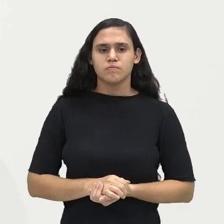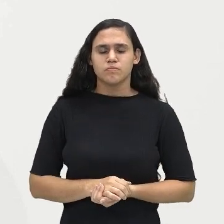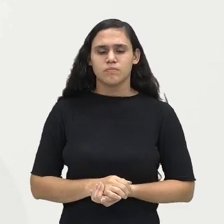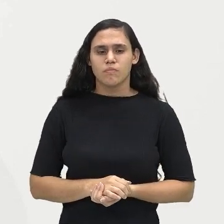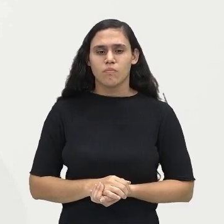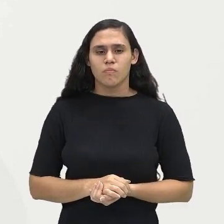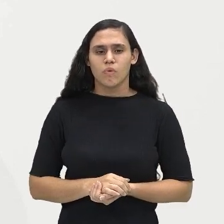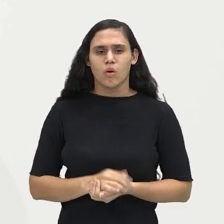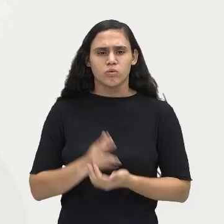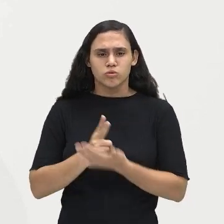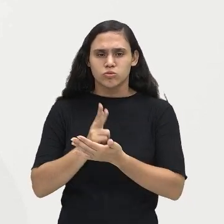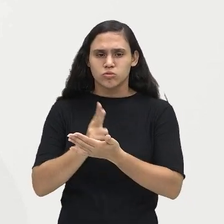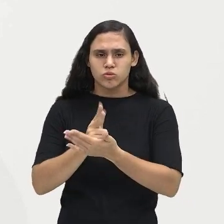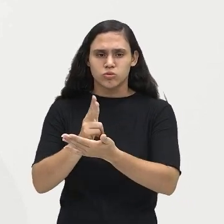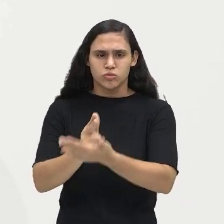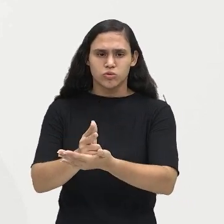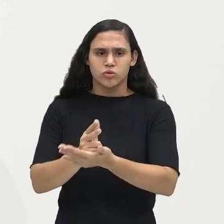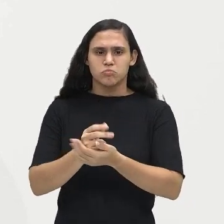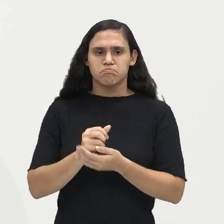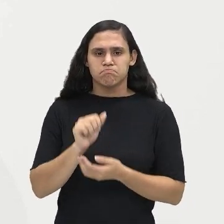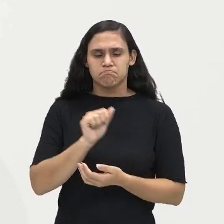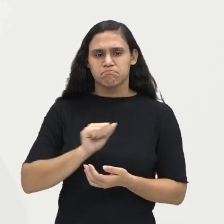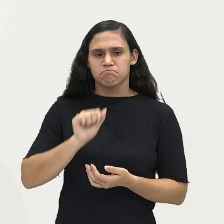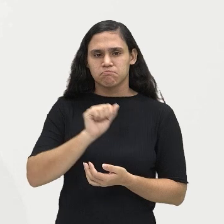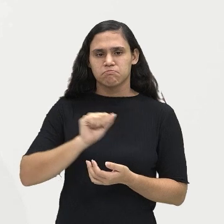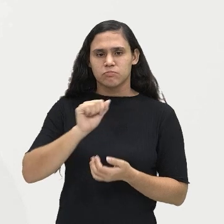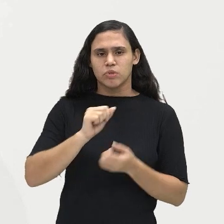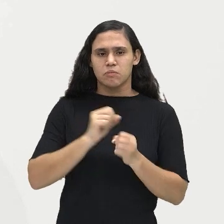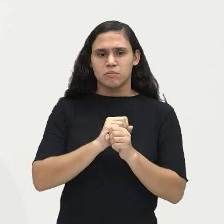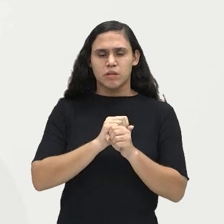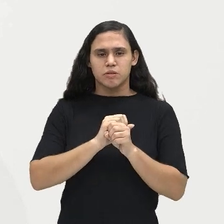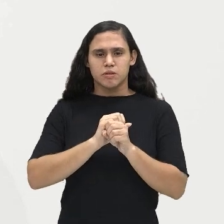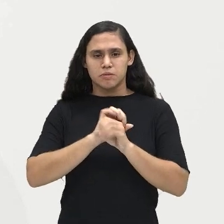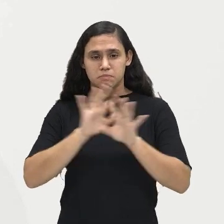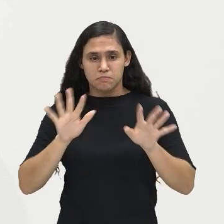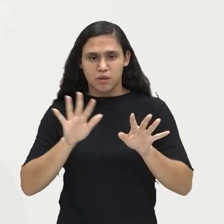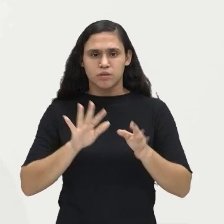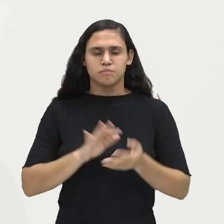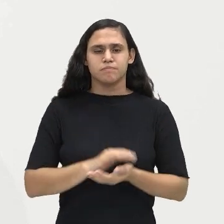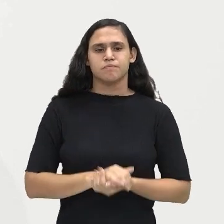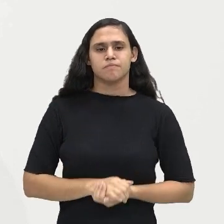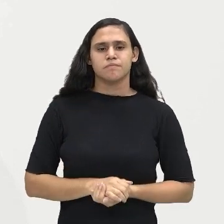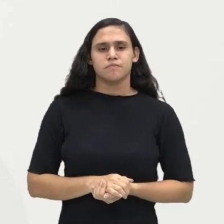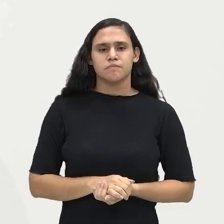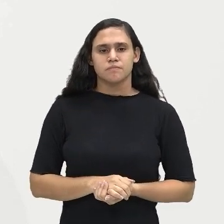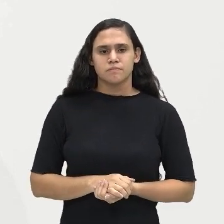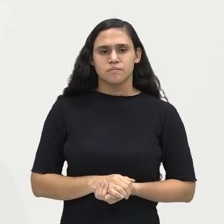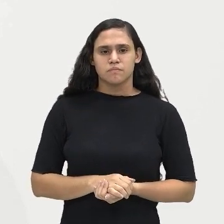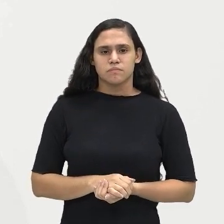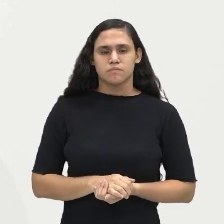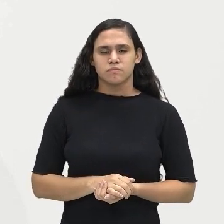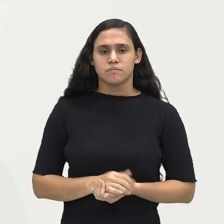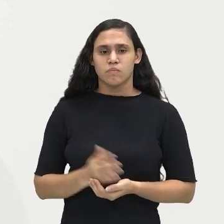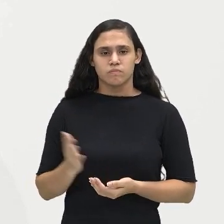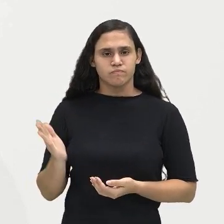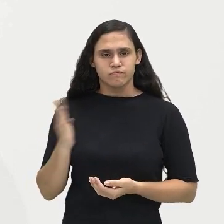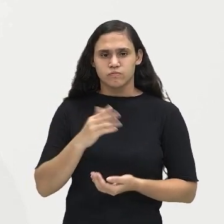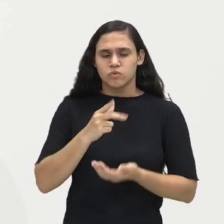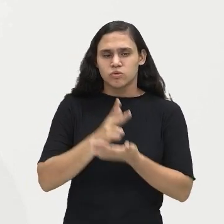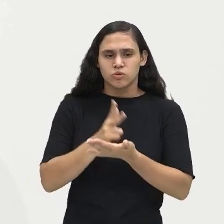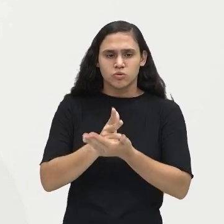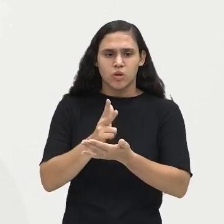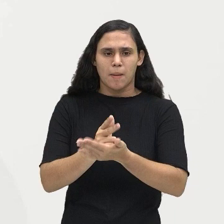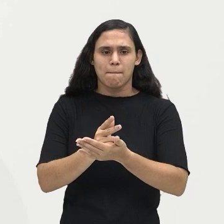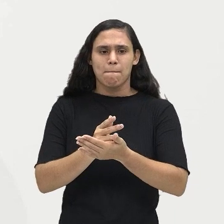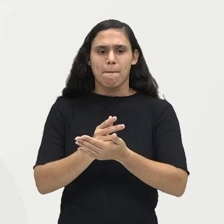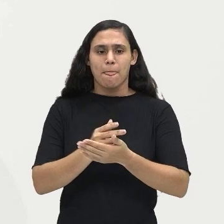então, o senhor vai apagar aqui para não ficar poluído, para a gente poder fazer a outra comparação. Vem comigo porque nós temos na letra B, ó,